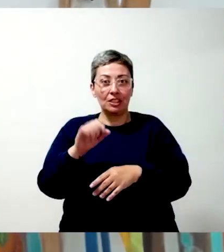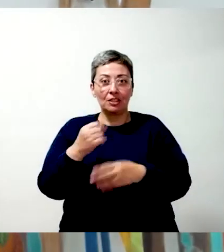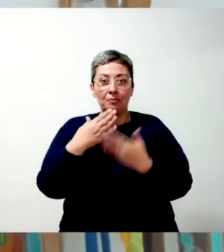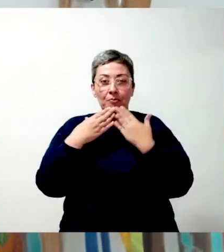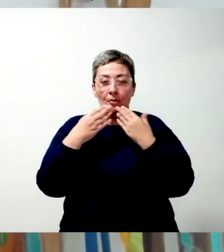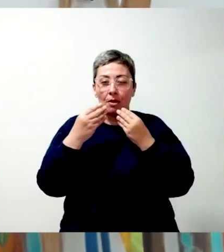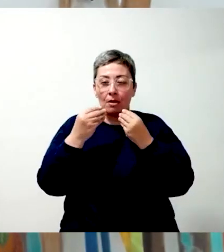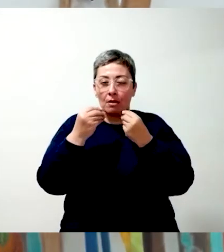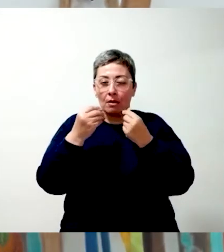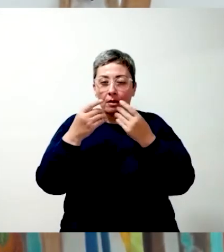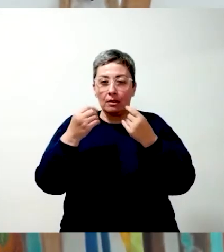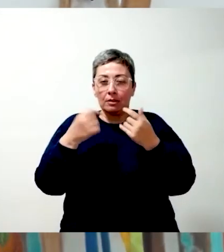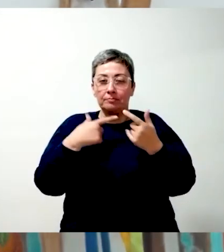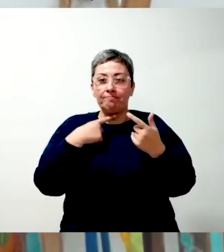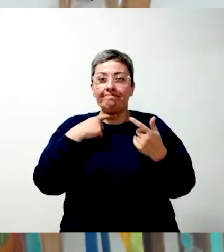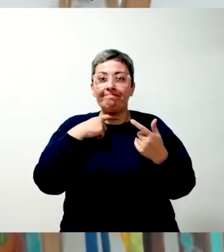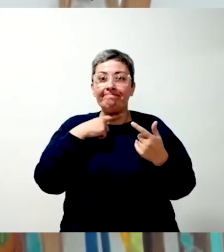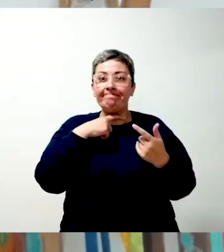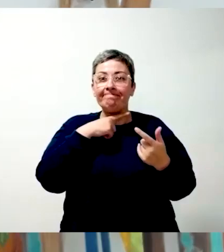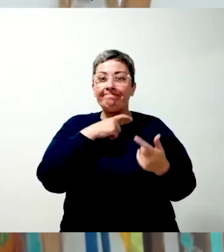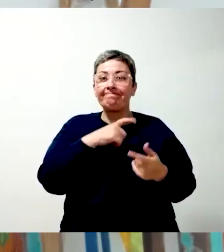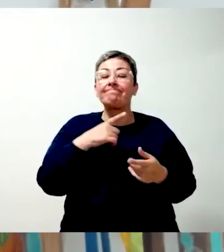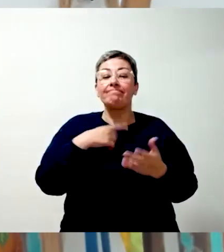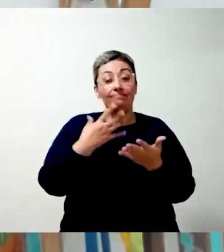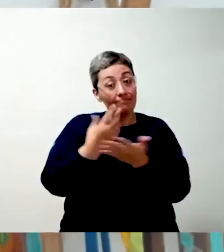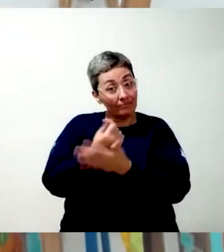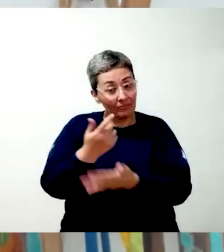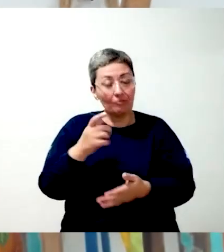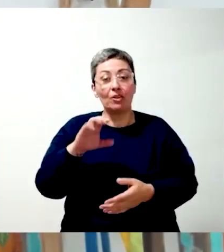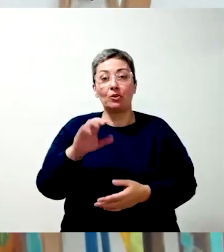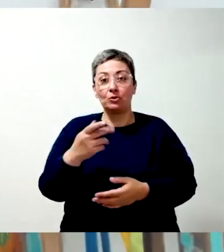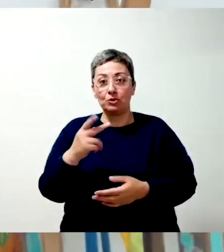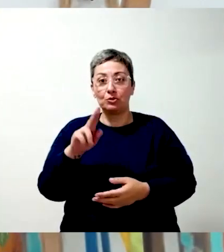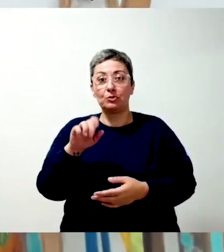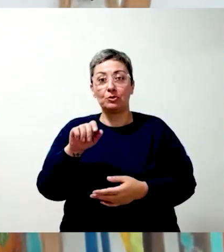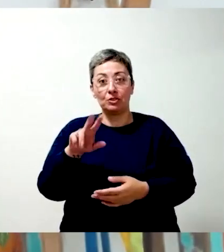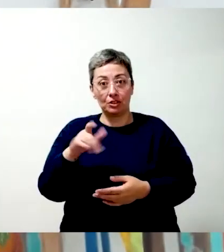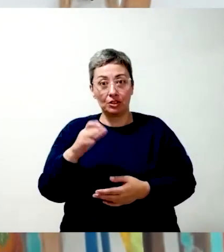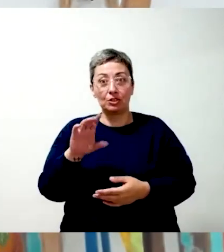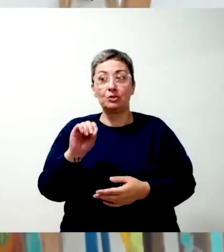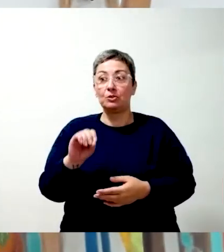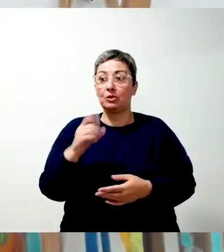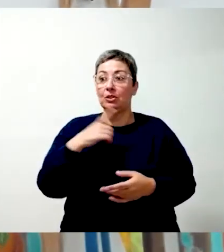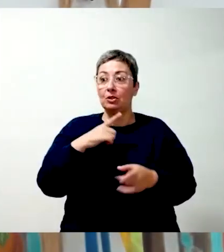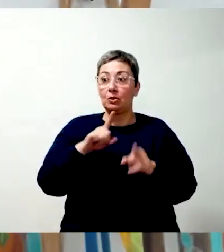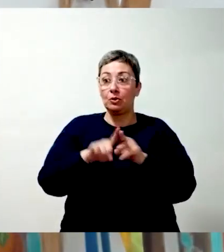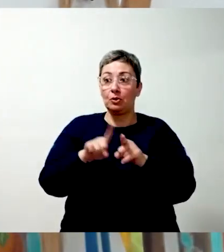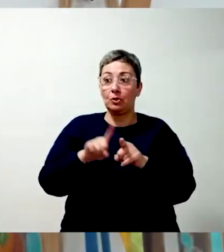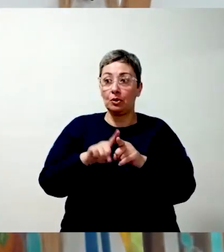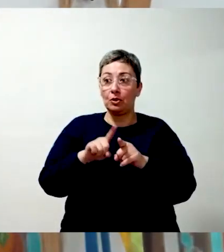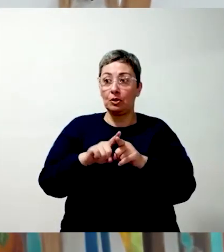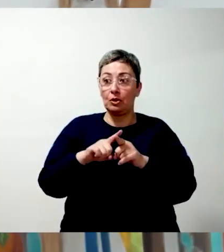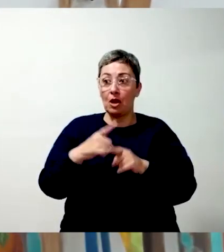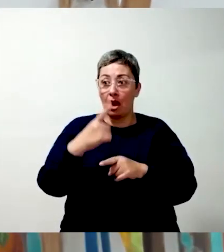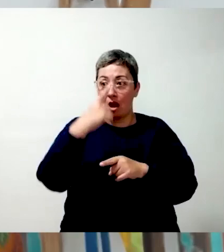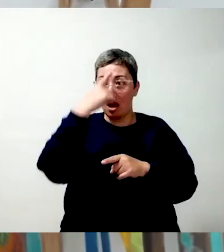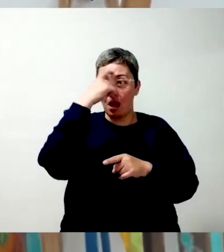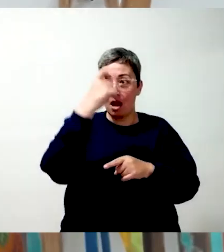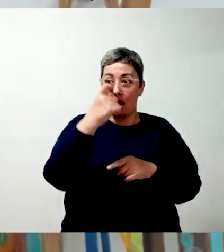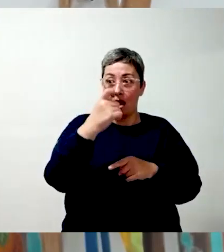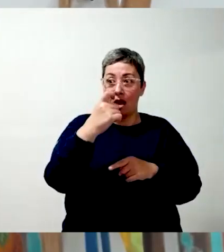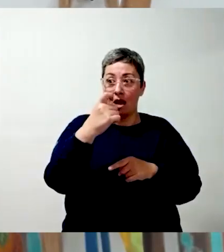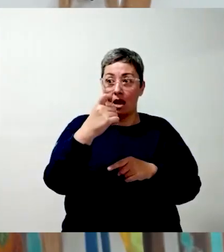minha boca se encheu d'água. Eles compraram um chuchito e tiveram